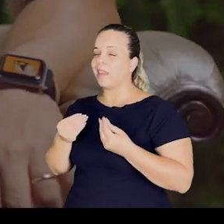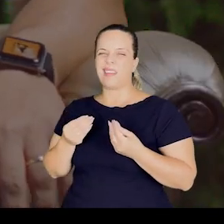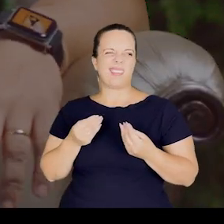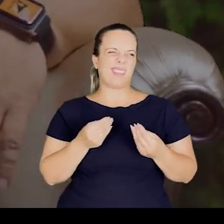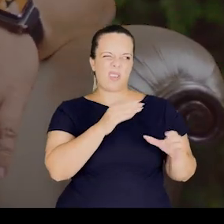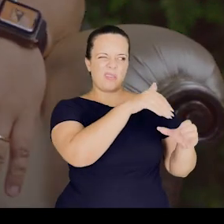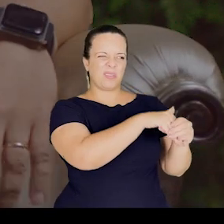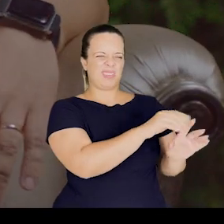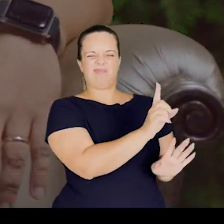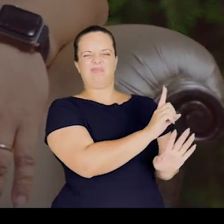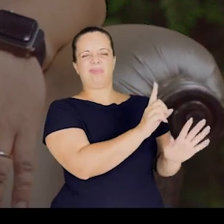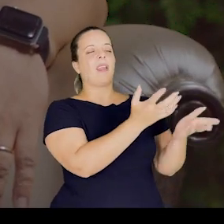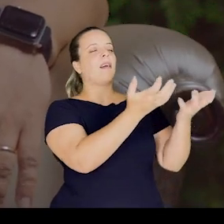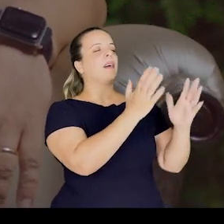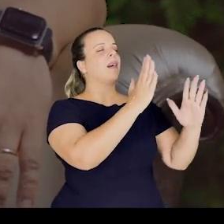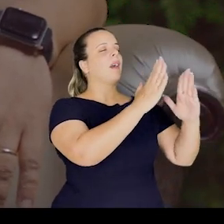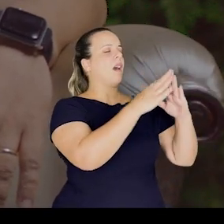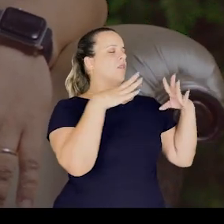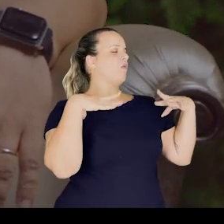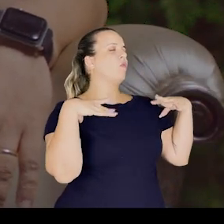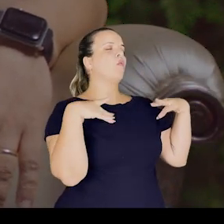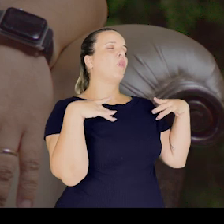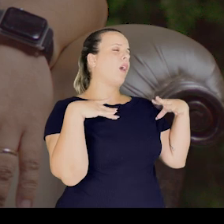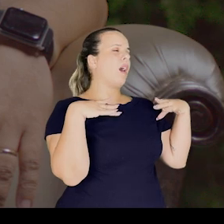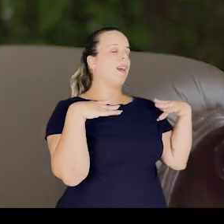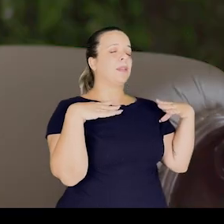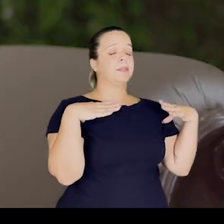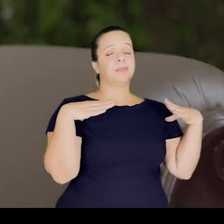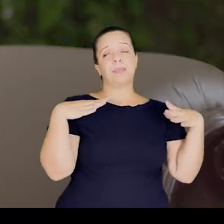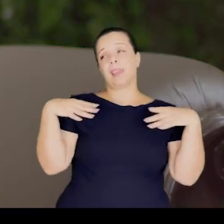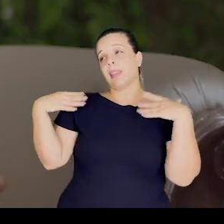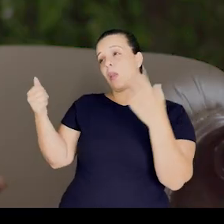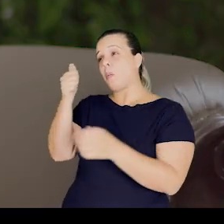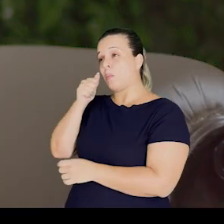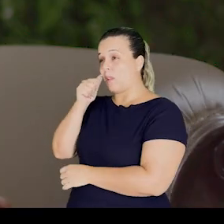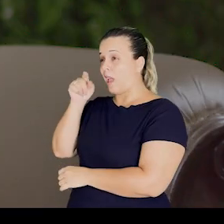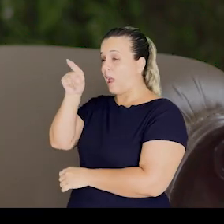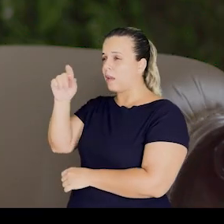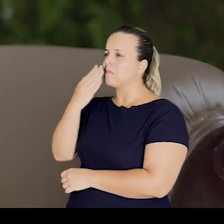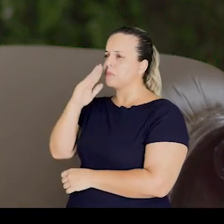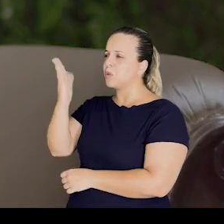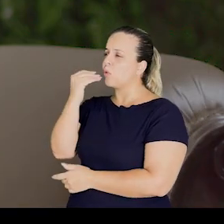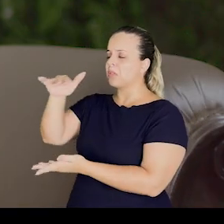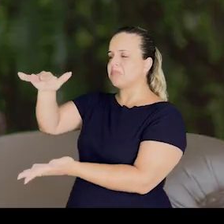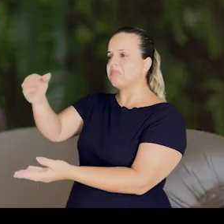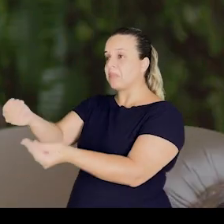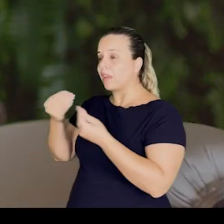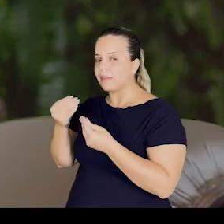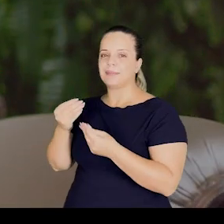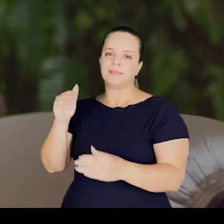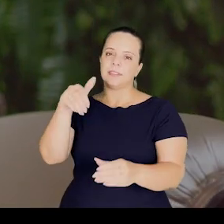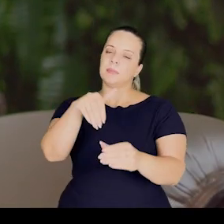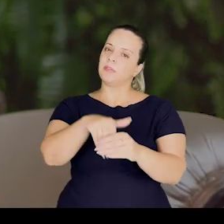arranjar. Tô a fim de votar não, hein? Tô a fim de ficar de boa em casa. Então, a Bru me prometeu uma cesta básica.